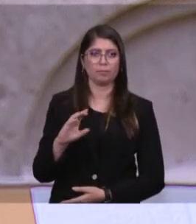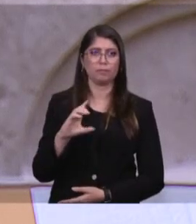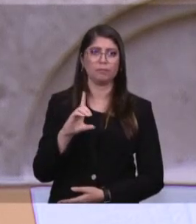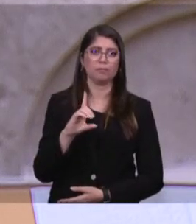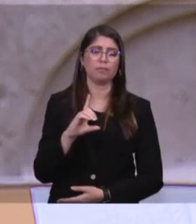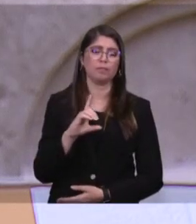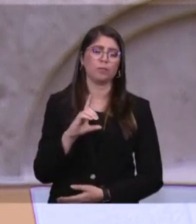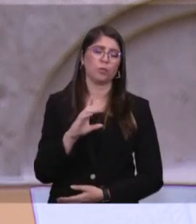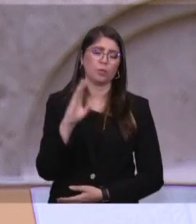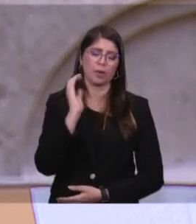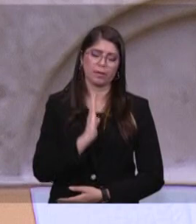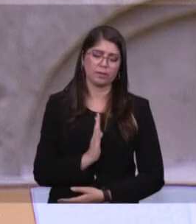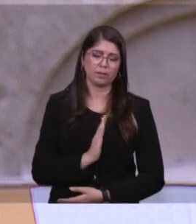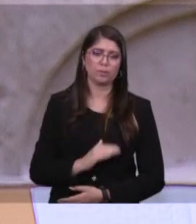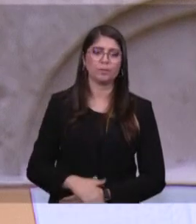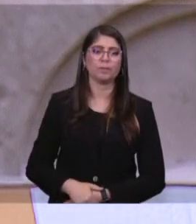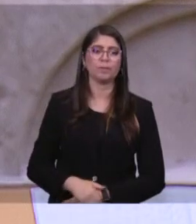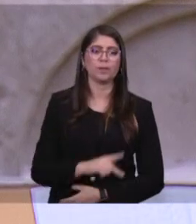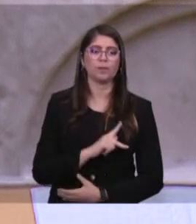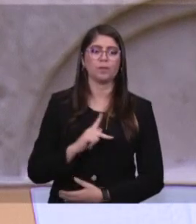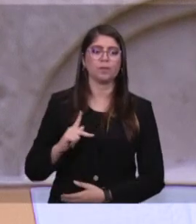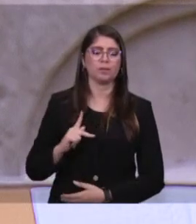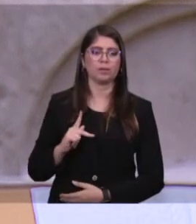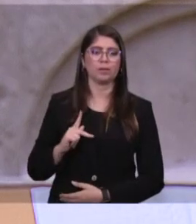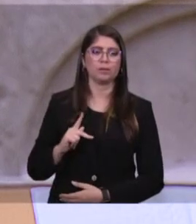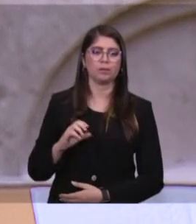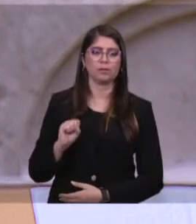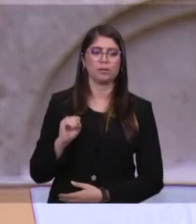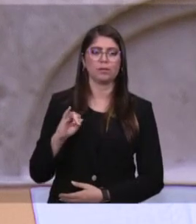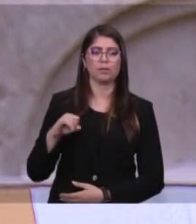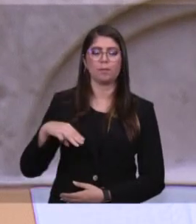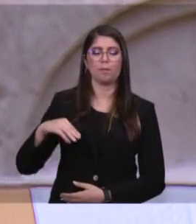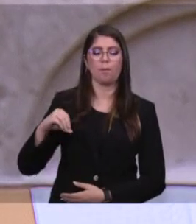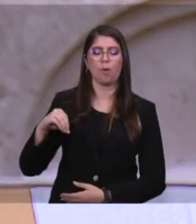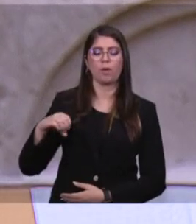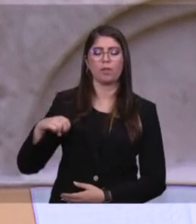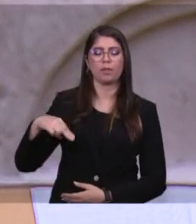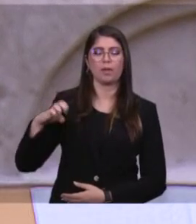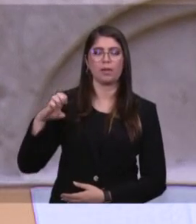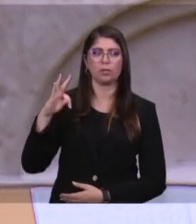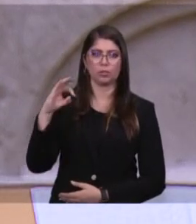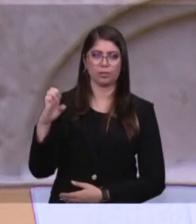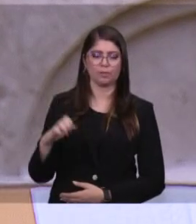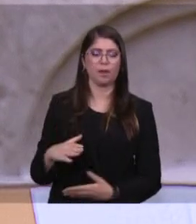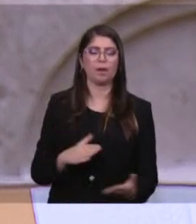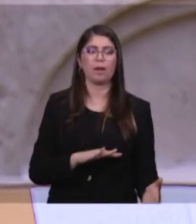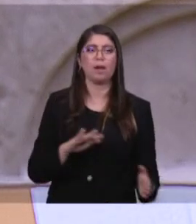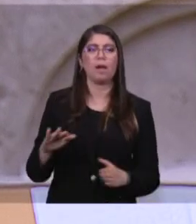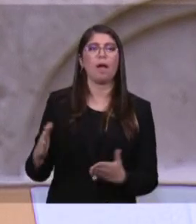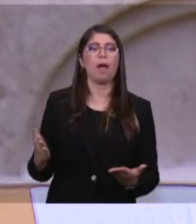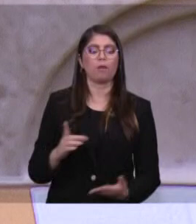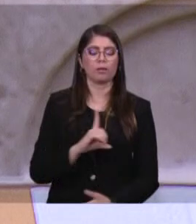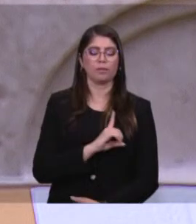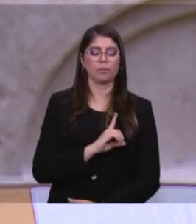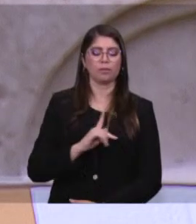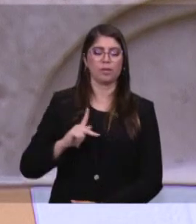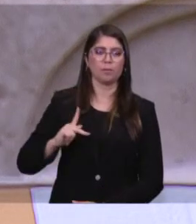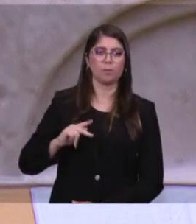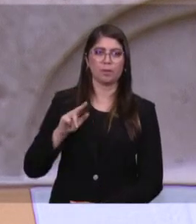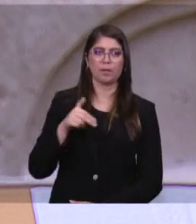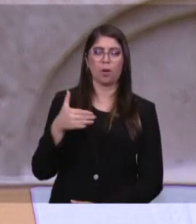Brasil, presidida pelo doutor Beto Simonetti. Falará agora, pela Defensoria Pública da União,